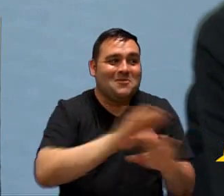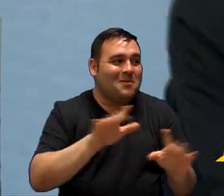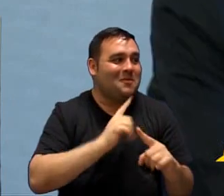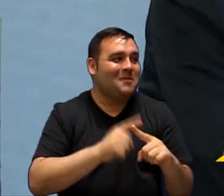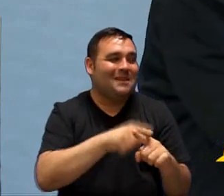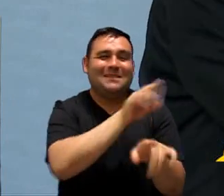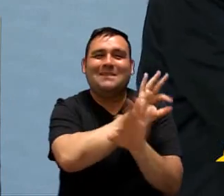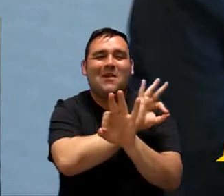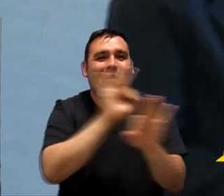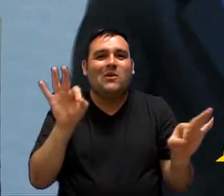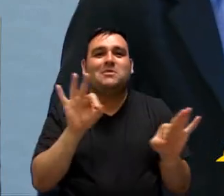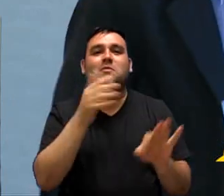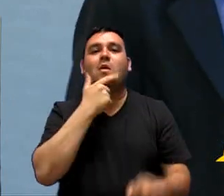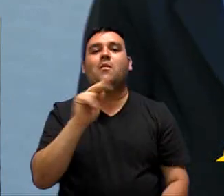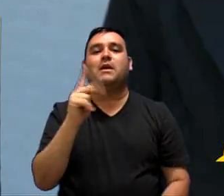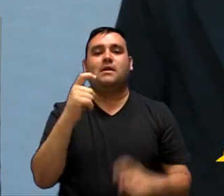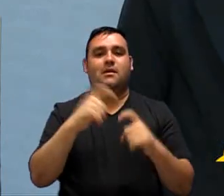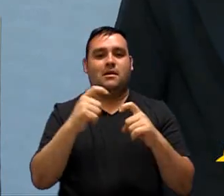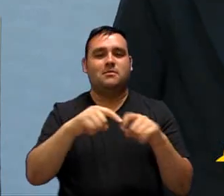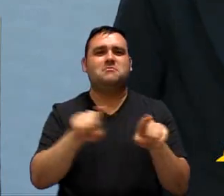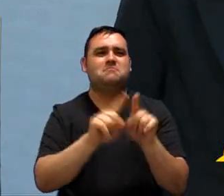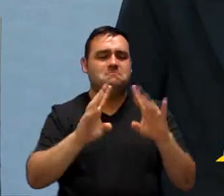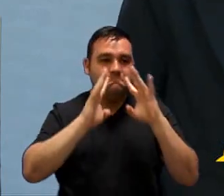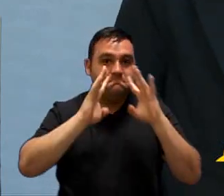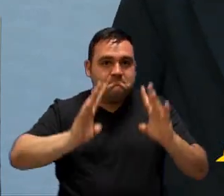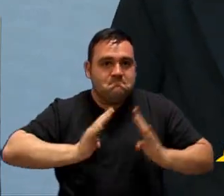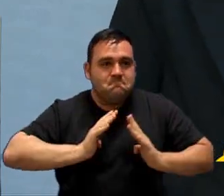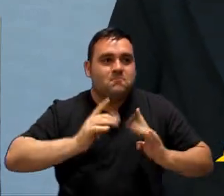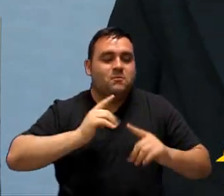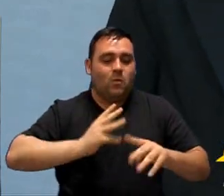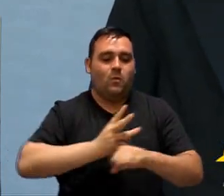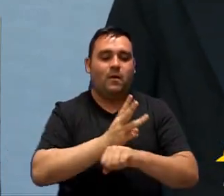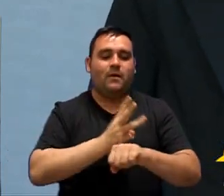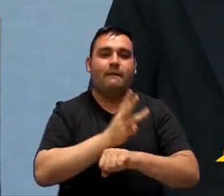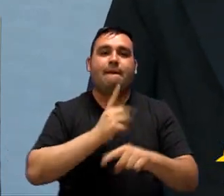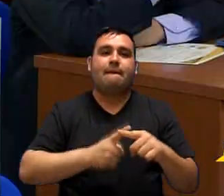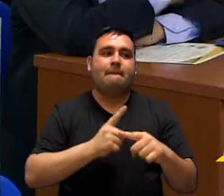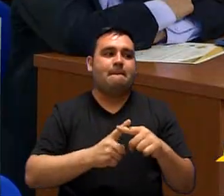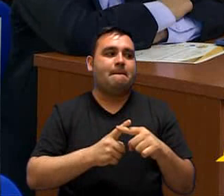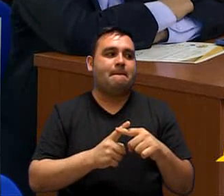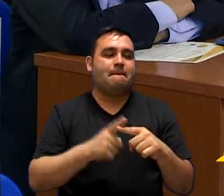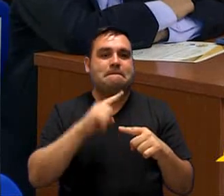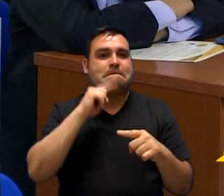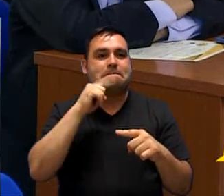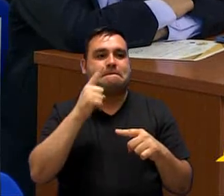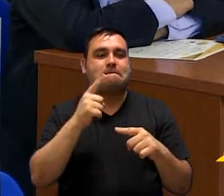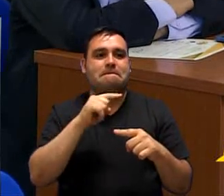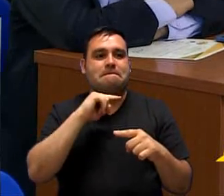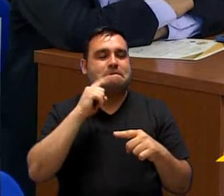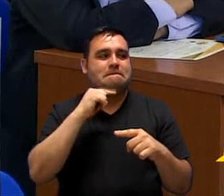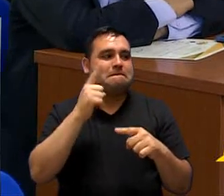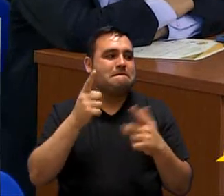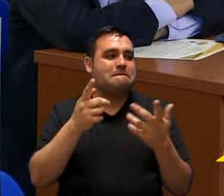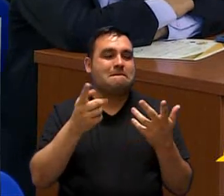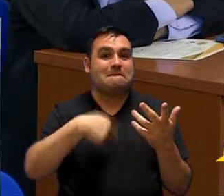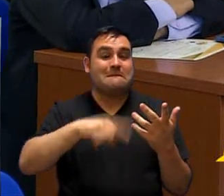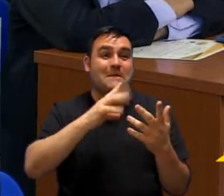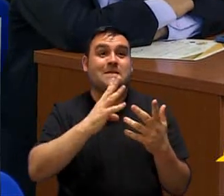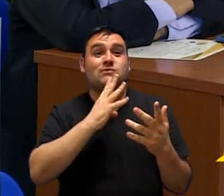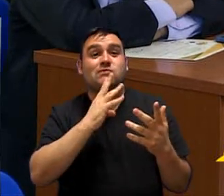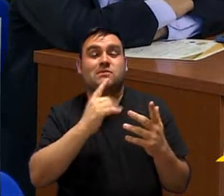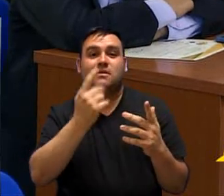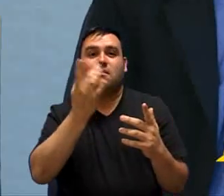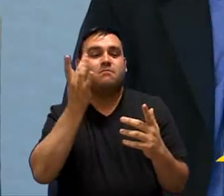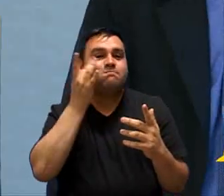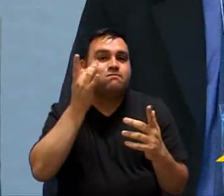são ótimos. O doutor Hélio também deu uma super atenção pelo WhatsApp, porque não deu para... Não deu para a gente se conhecer,